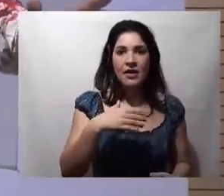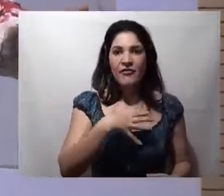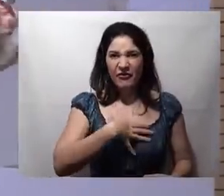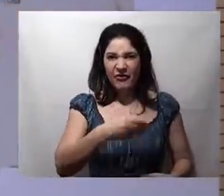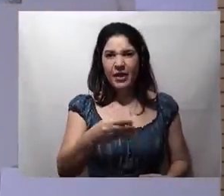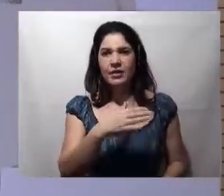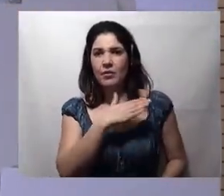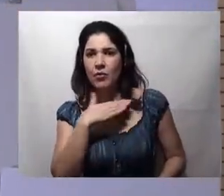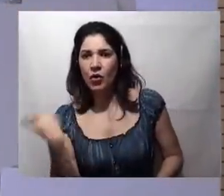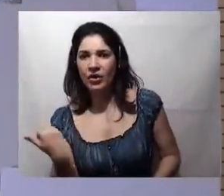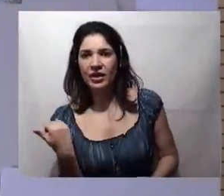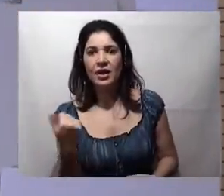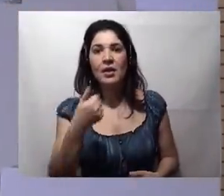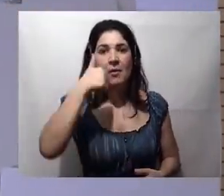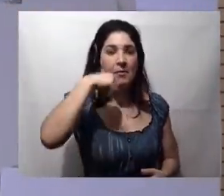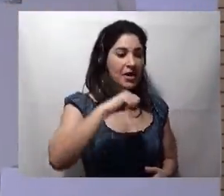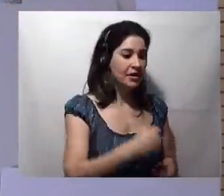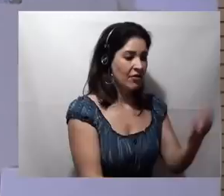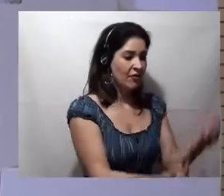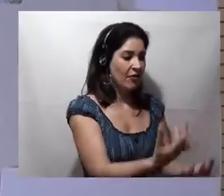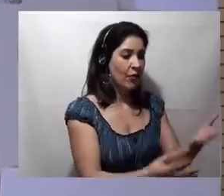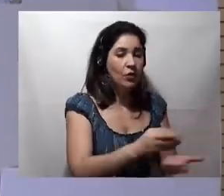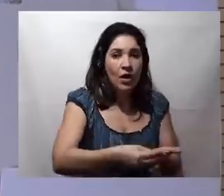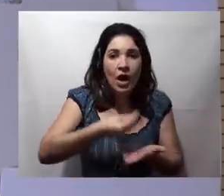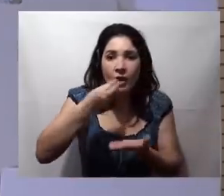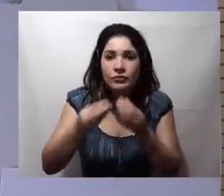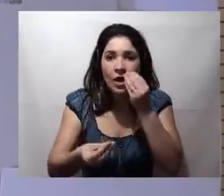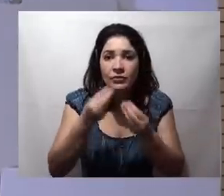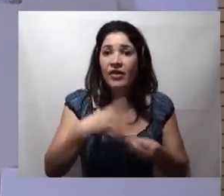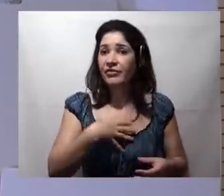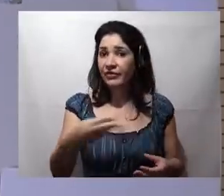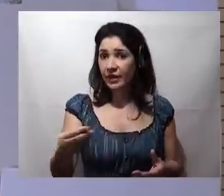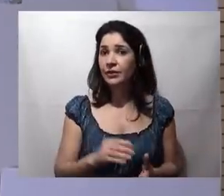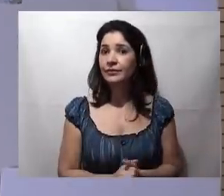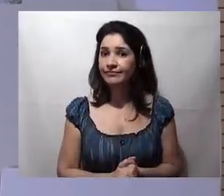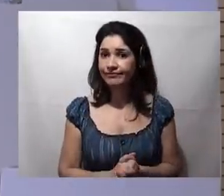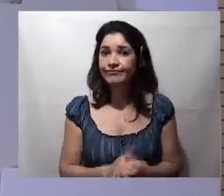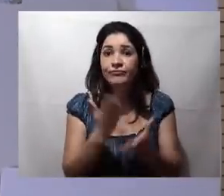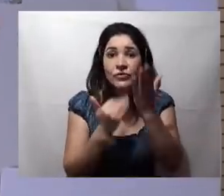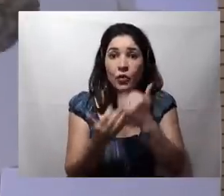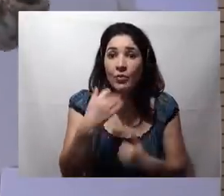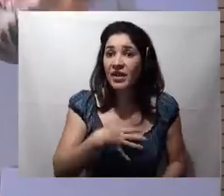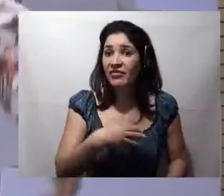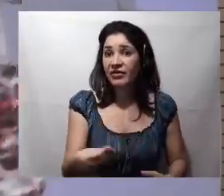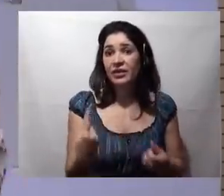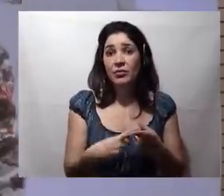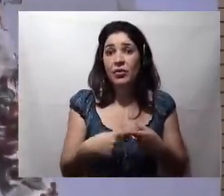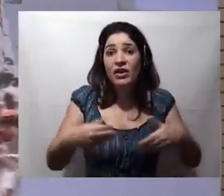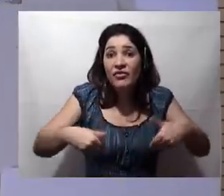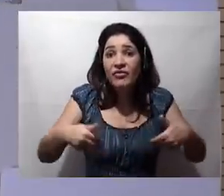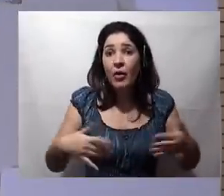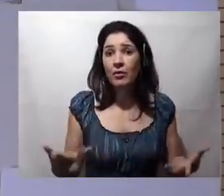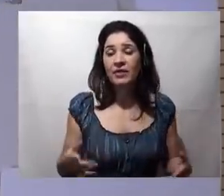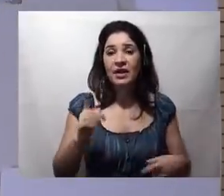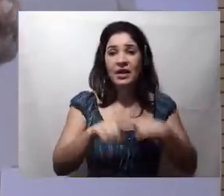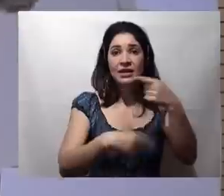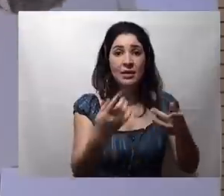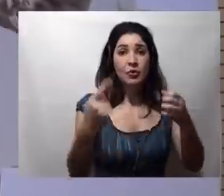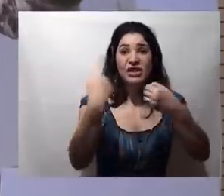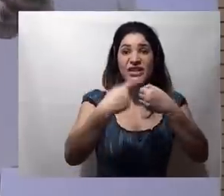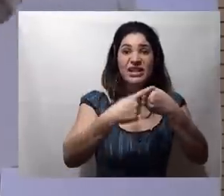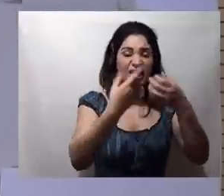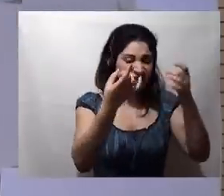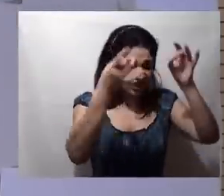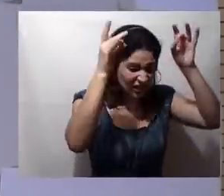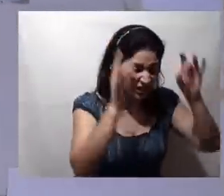sabe os filhos é só você ler o livro de lamentações de jeremias que descreve que aconteceu lá finalmente a cidade se rendeu